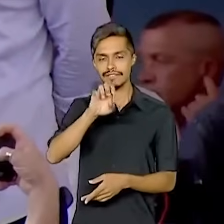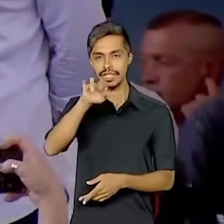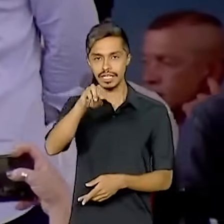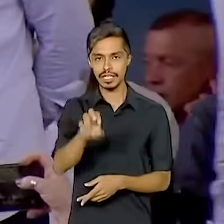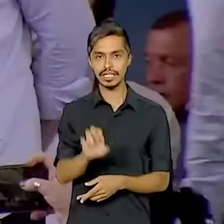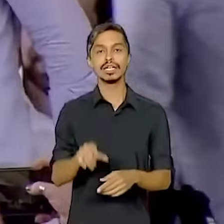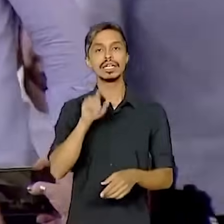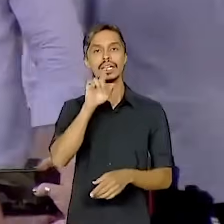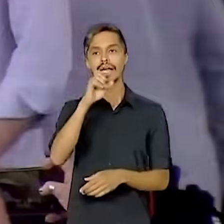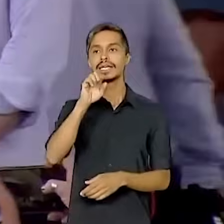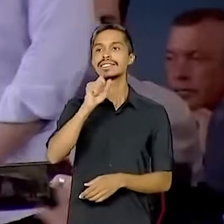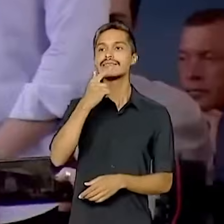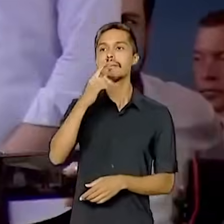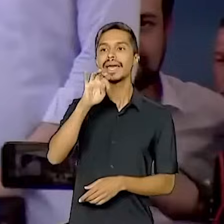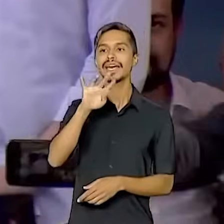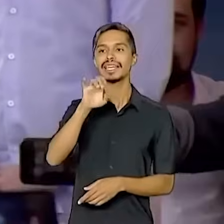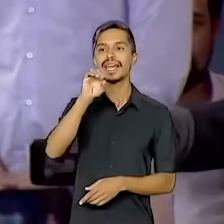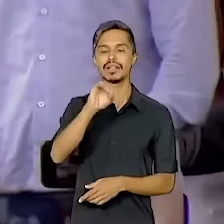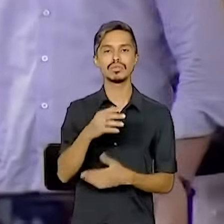Bernardo, em